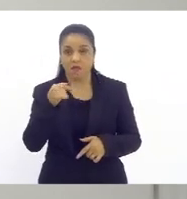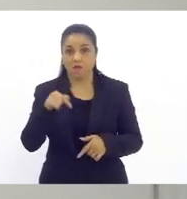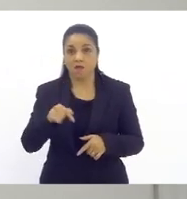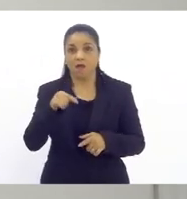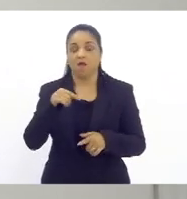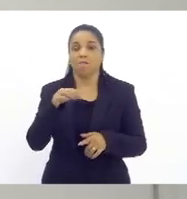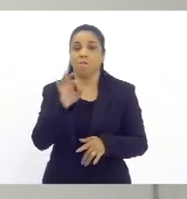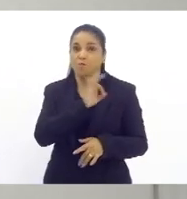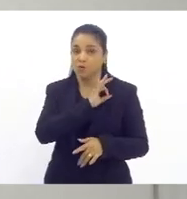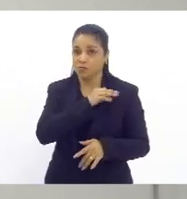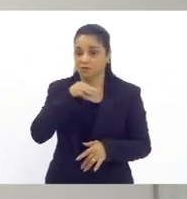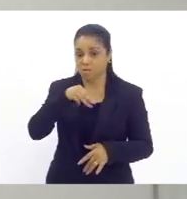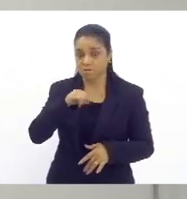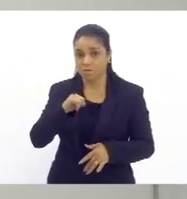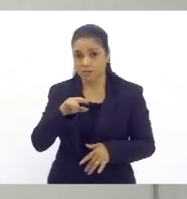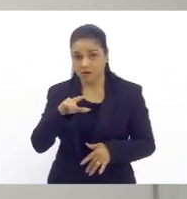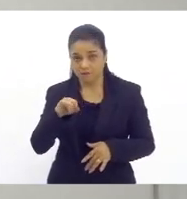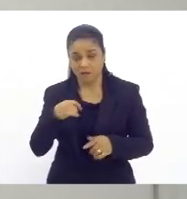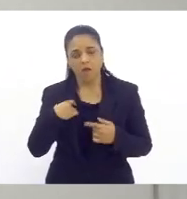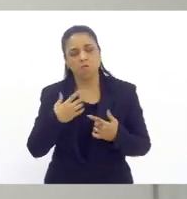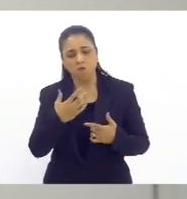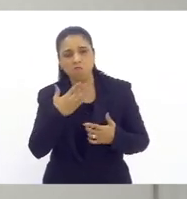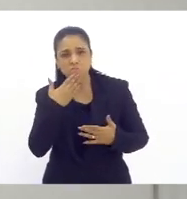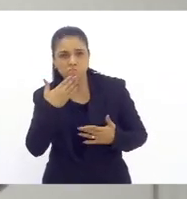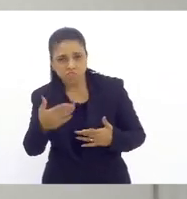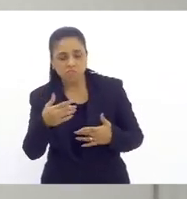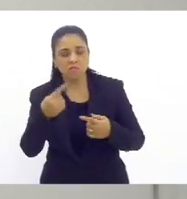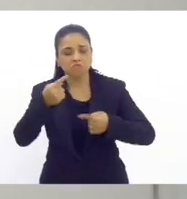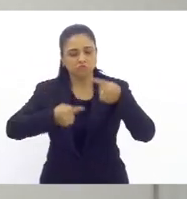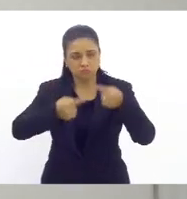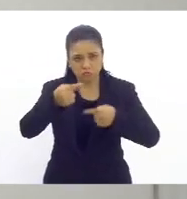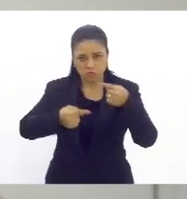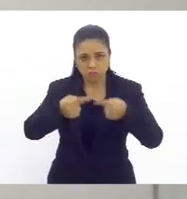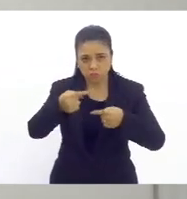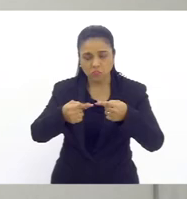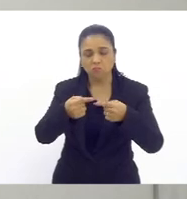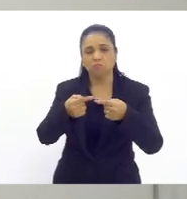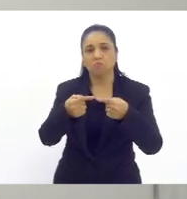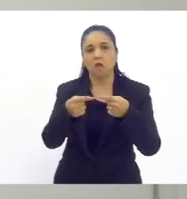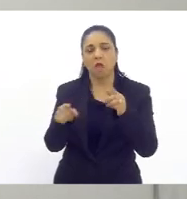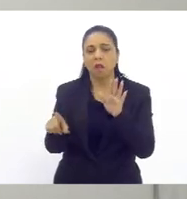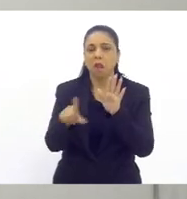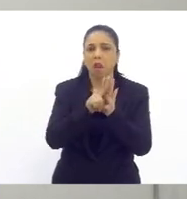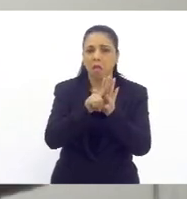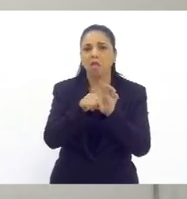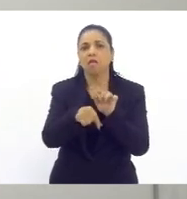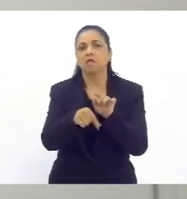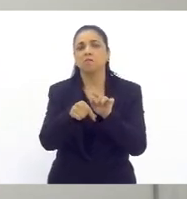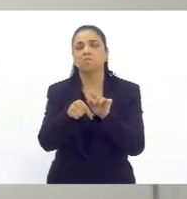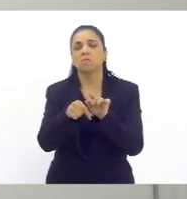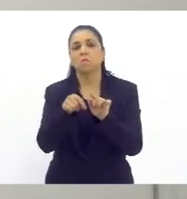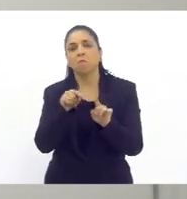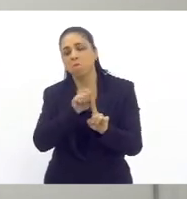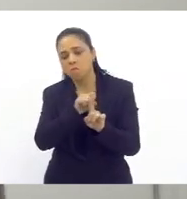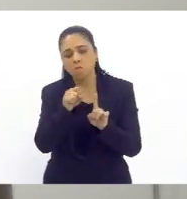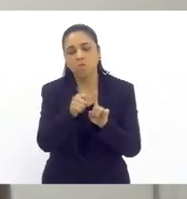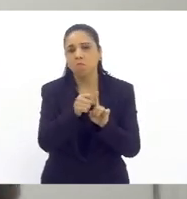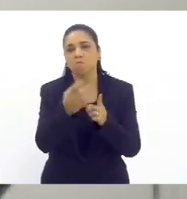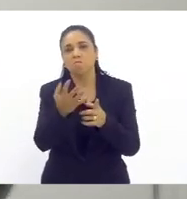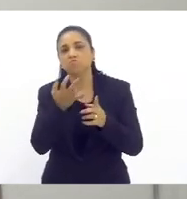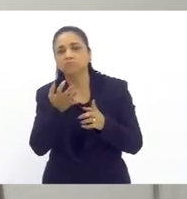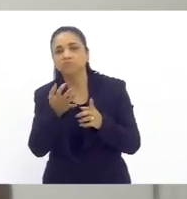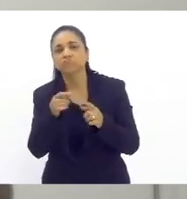eu sou a favor que se essa discussões sejam elevadas sim e seja ajustadas para que o que é previsto seja o que a sociedade